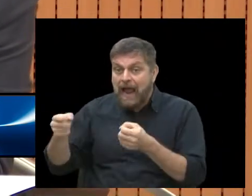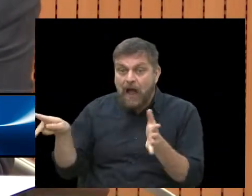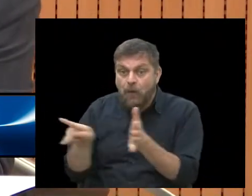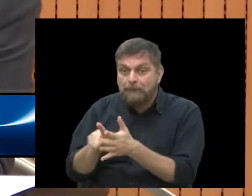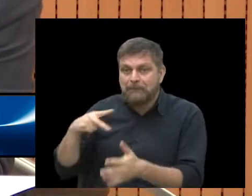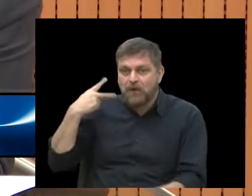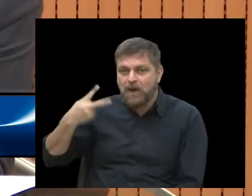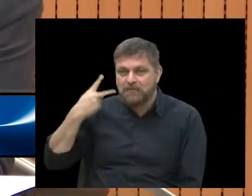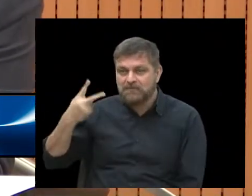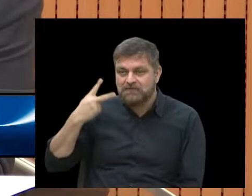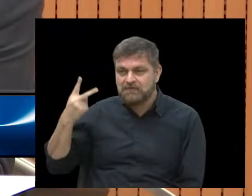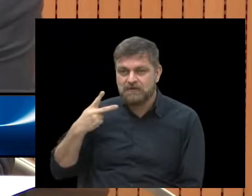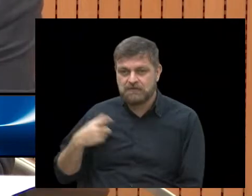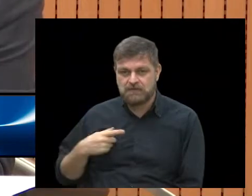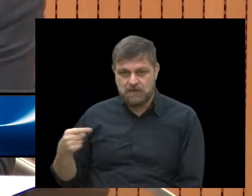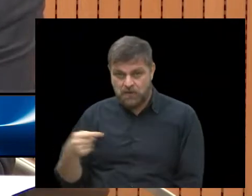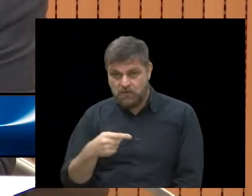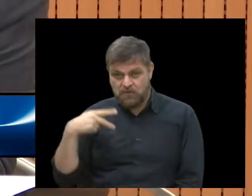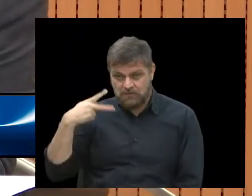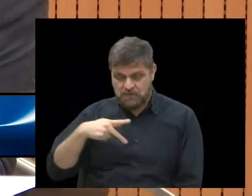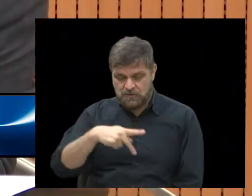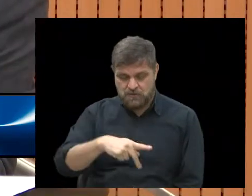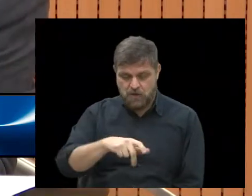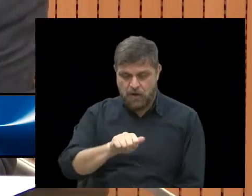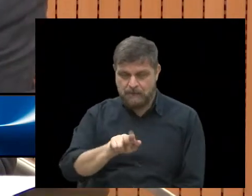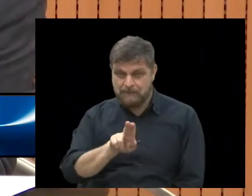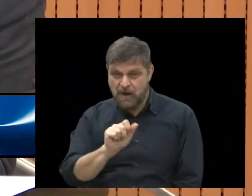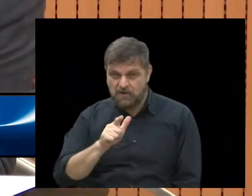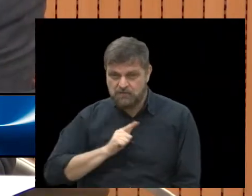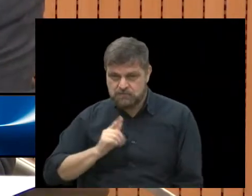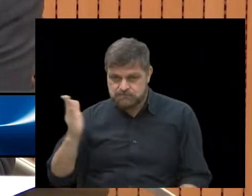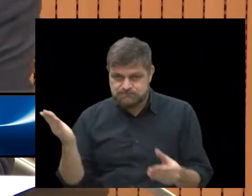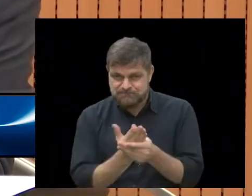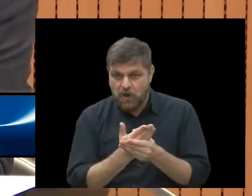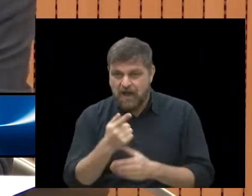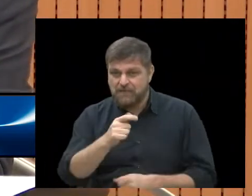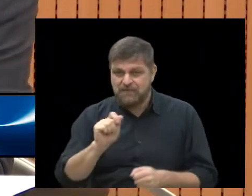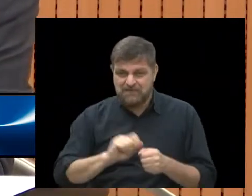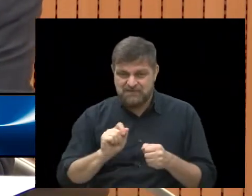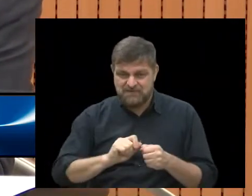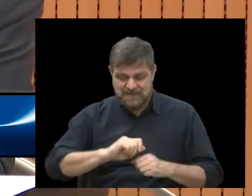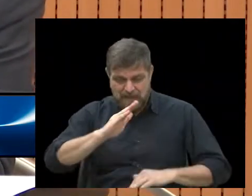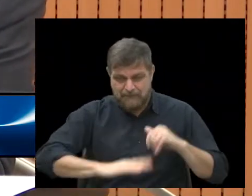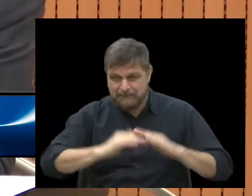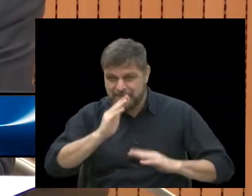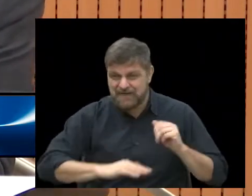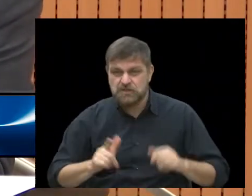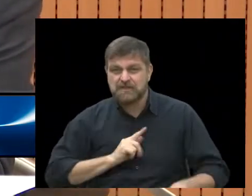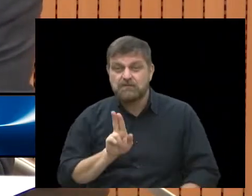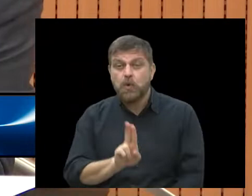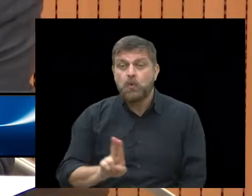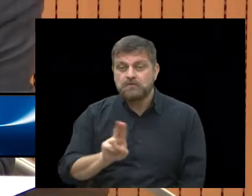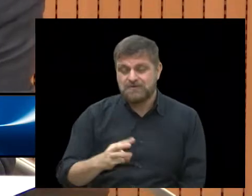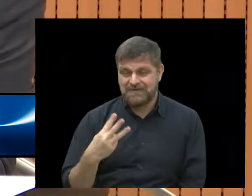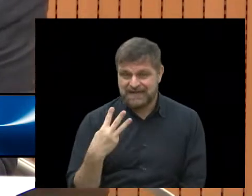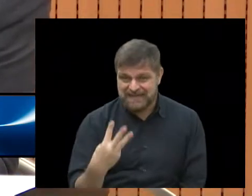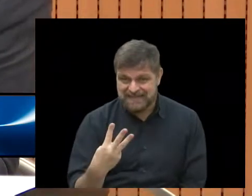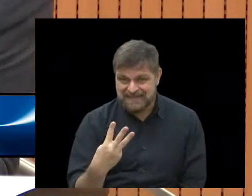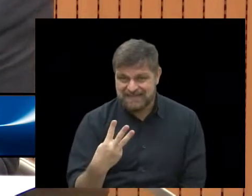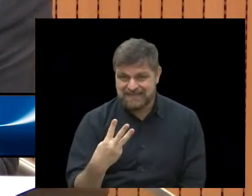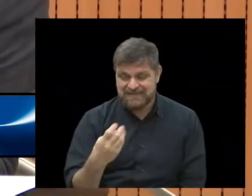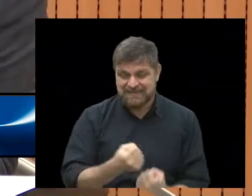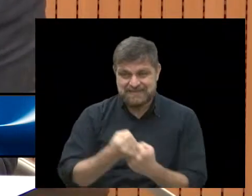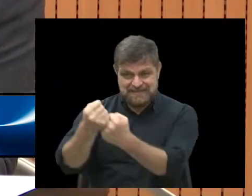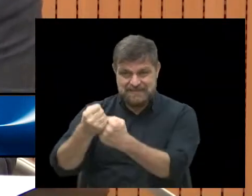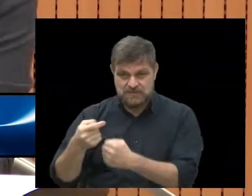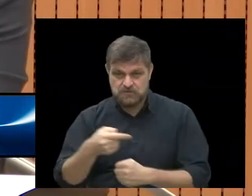Vocês sabiam que o vereador Paulo Galtério foi condenado em primeira instância por improbidade, por utilizar 3 assessores da Câmara no